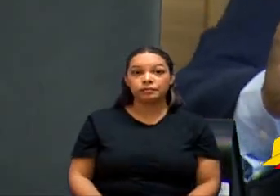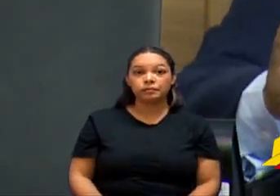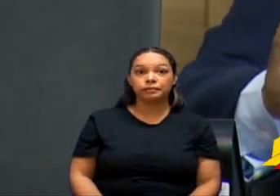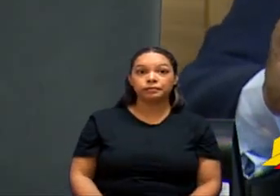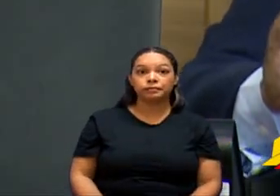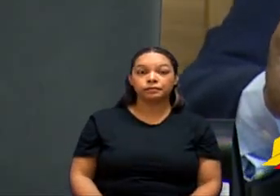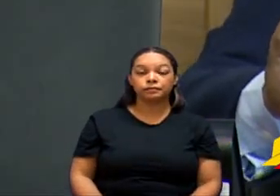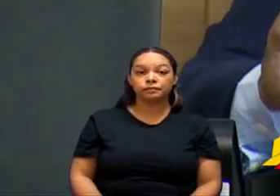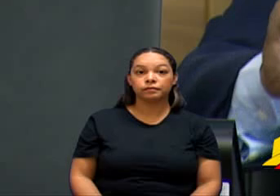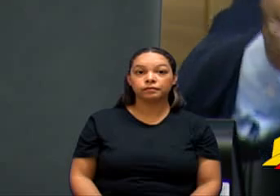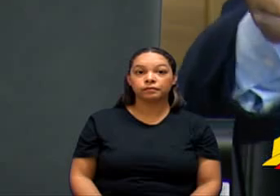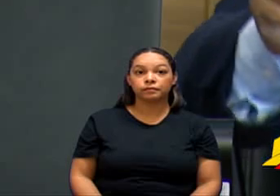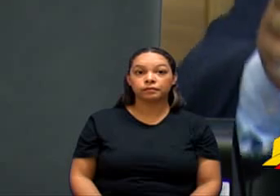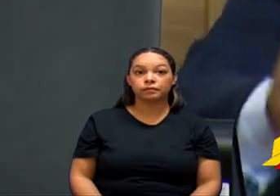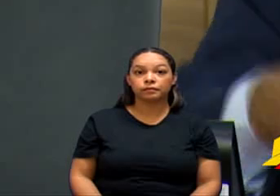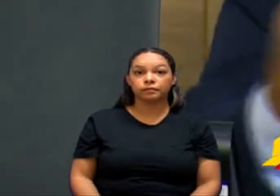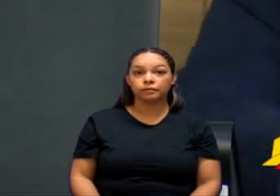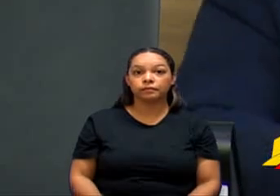Qual a palavra?